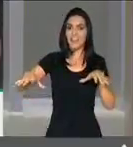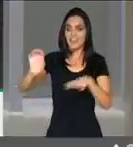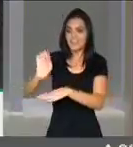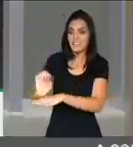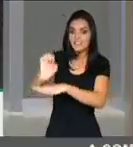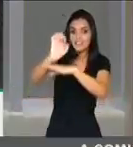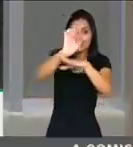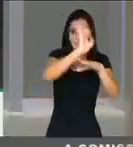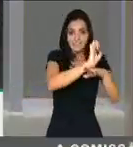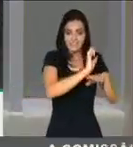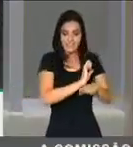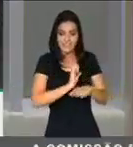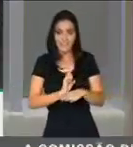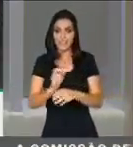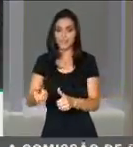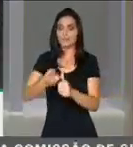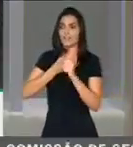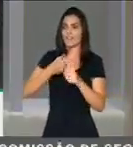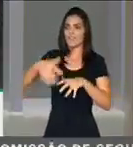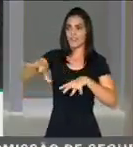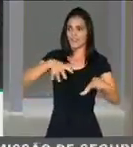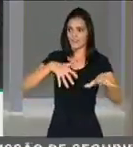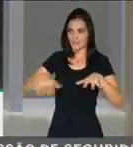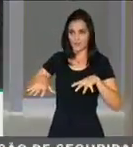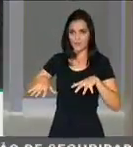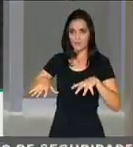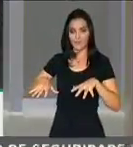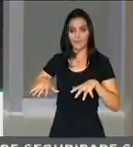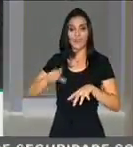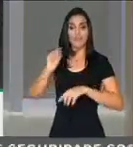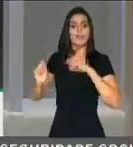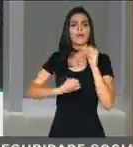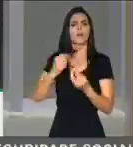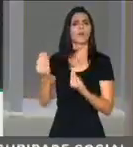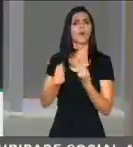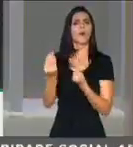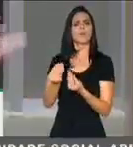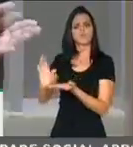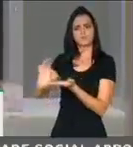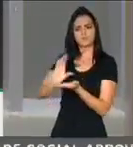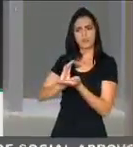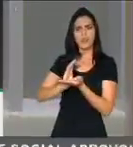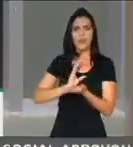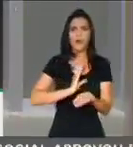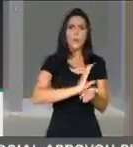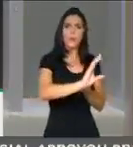estados devedores, aqueles que pegam empréstimo e aplicam em outra coisa,